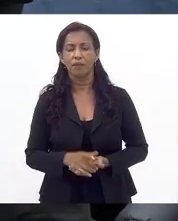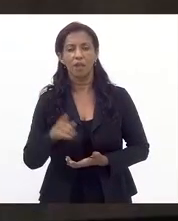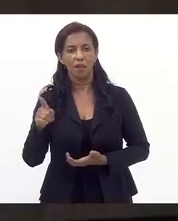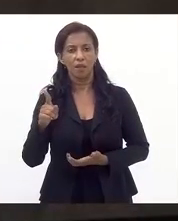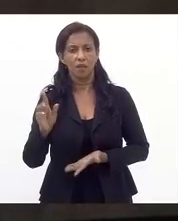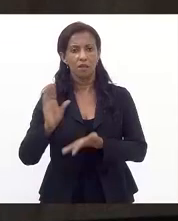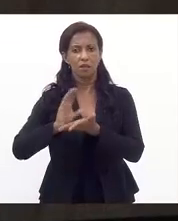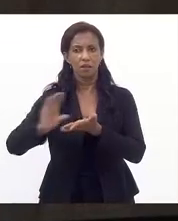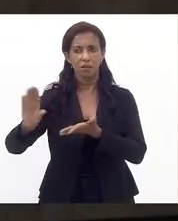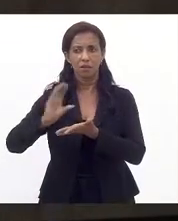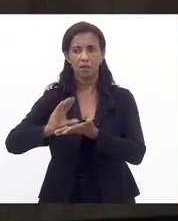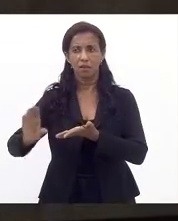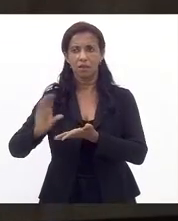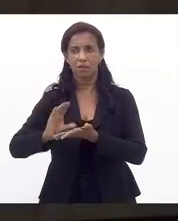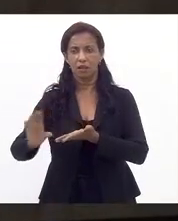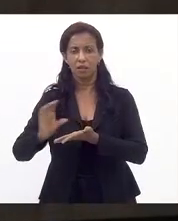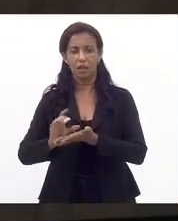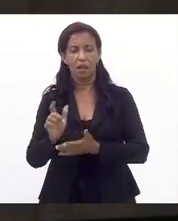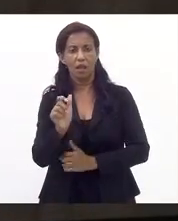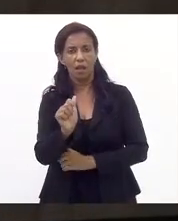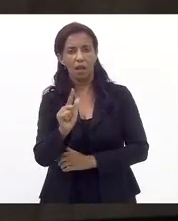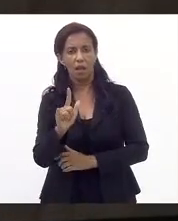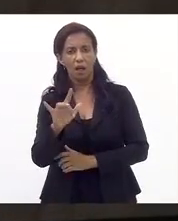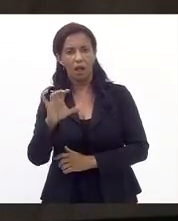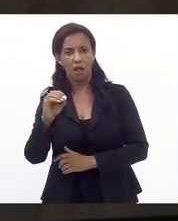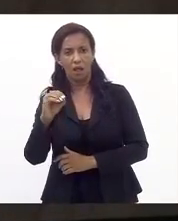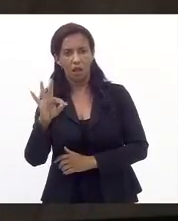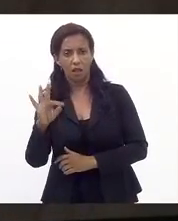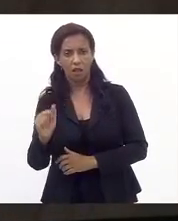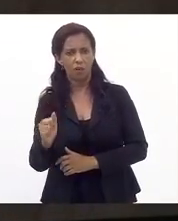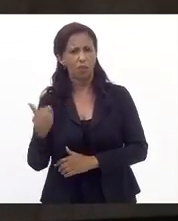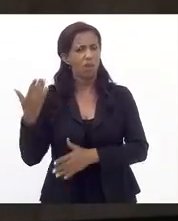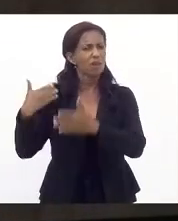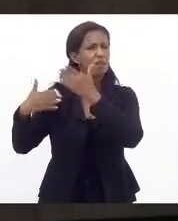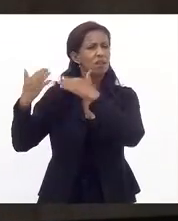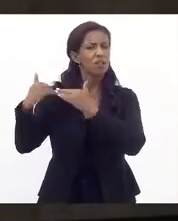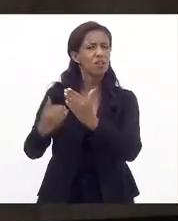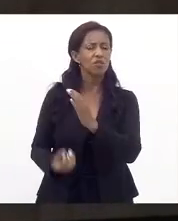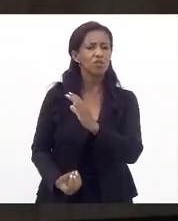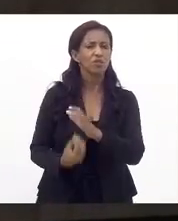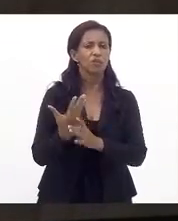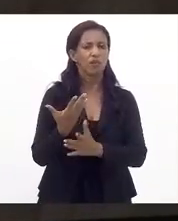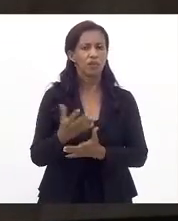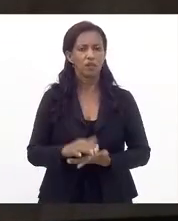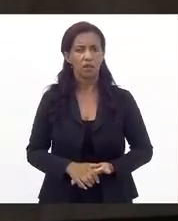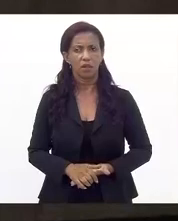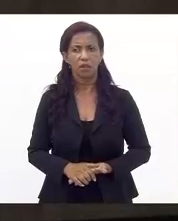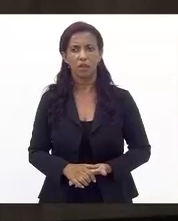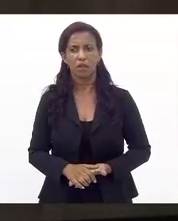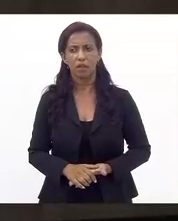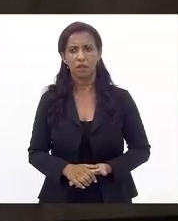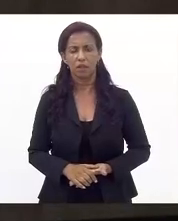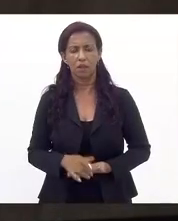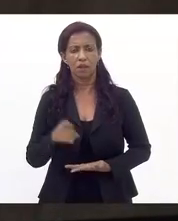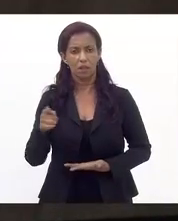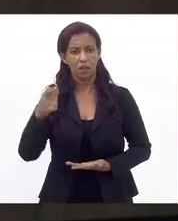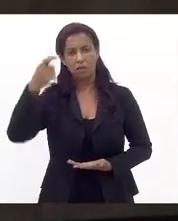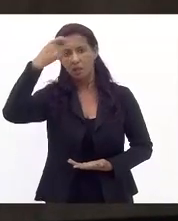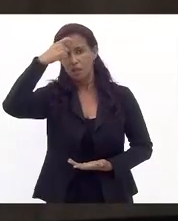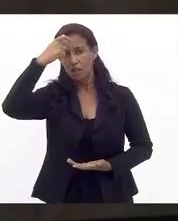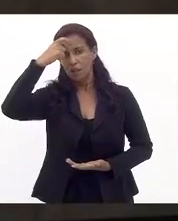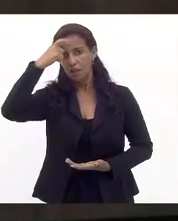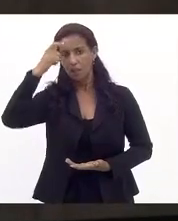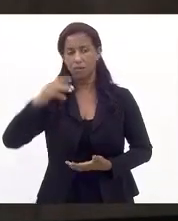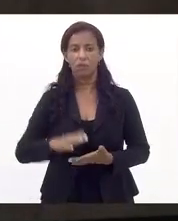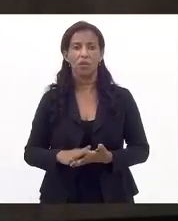ela já vem incidindo a alíquota previdenciária Desde quando ela foi criada o problema desse raciocínio